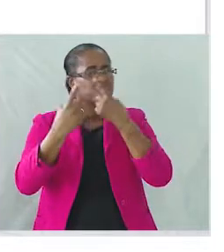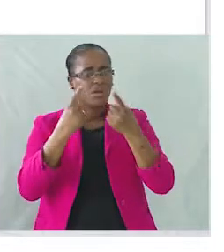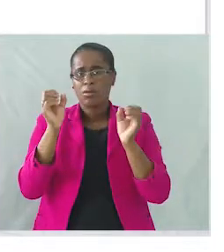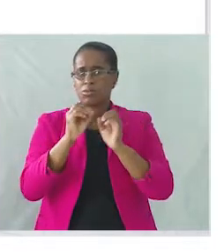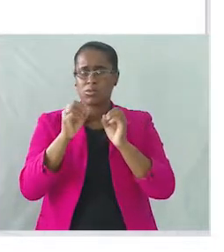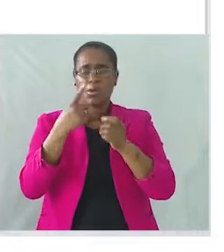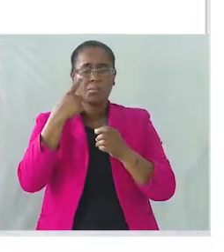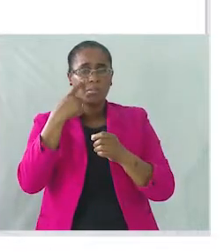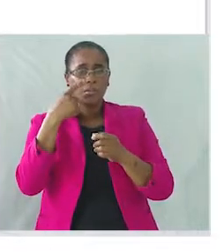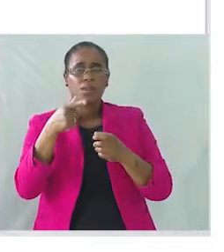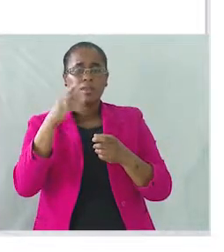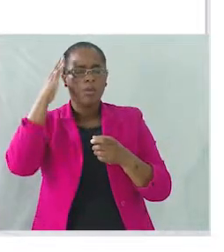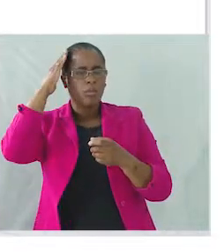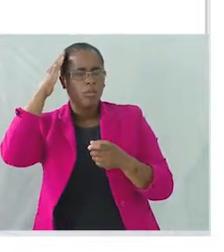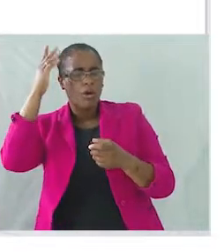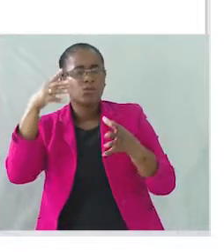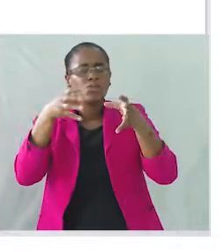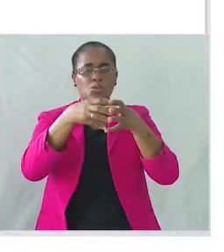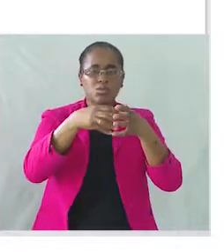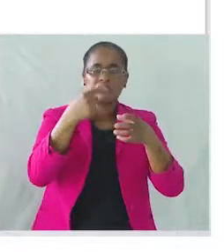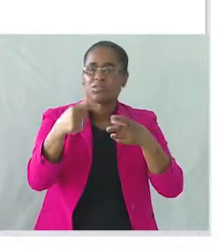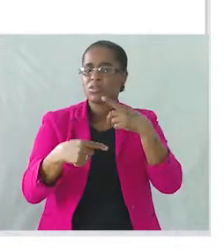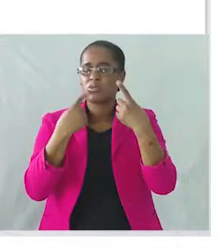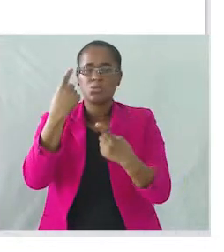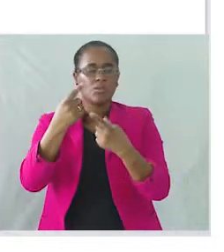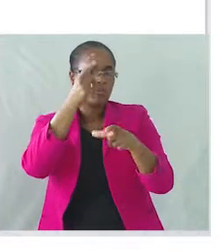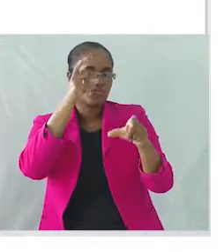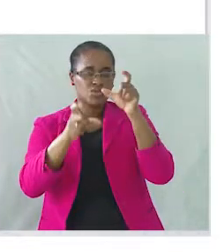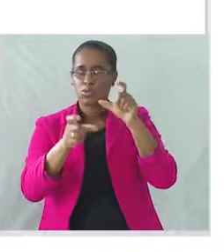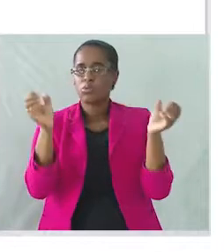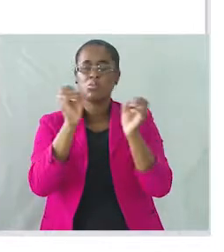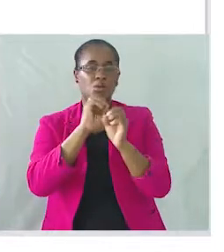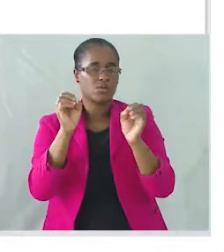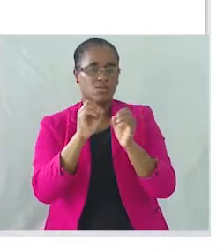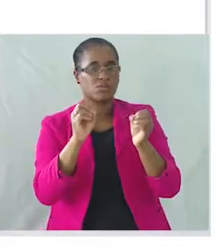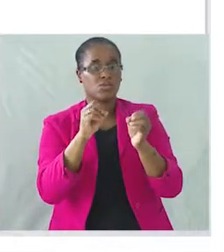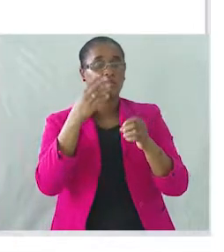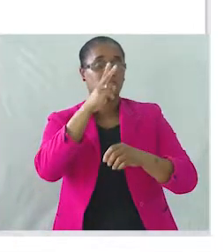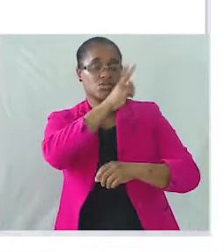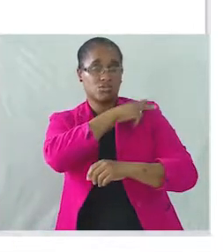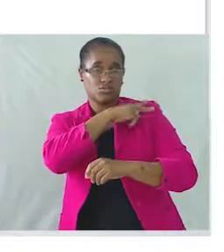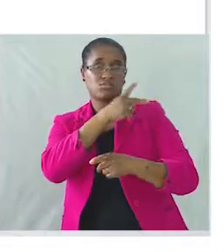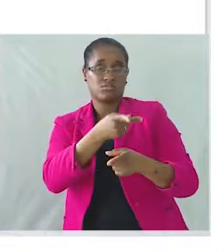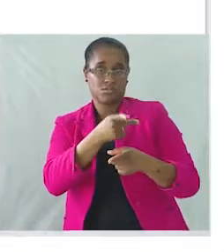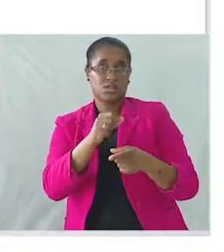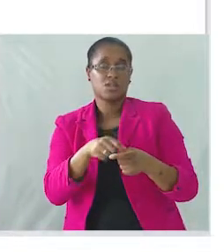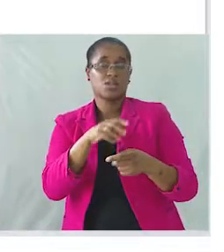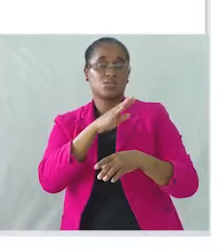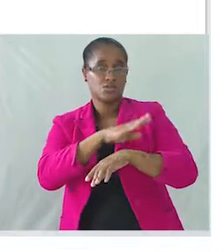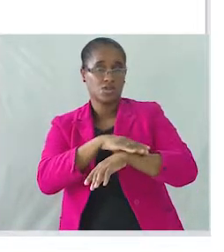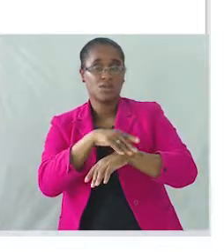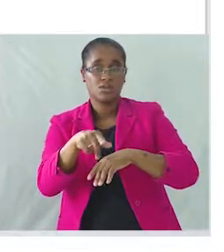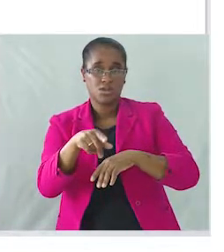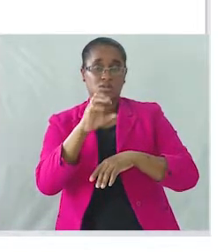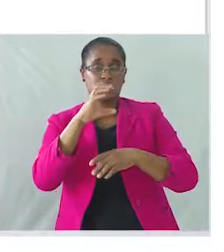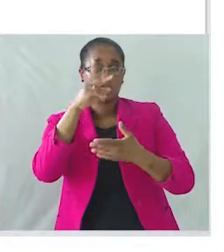memória coletiva. Não tem nenhuma pessoa que é dono ou que é autor deste